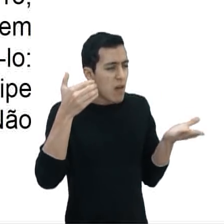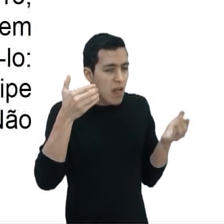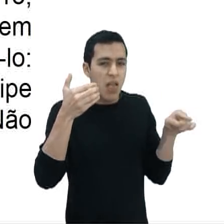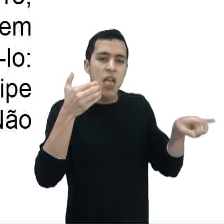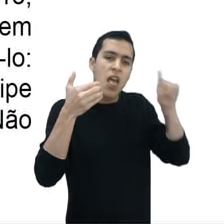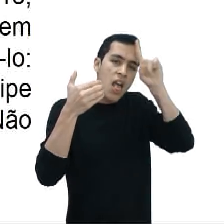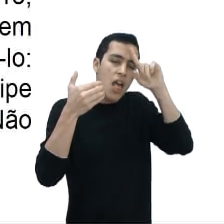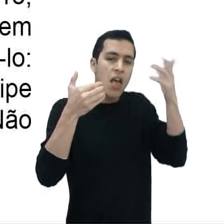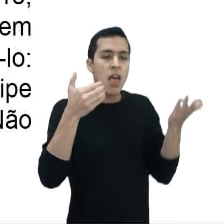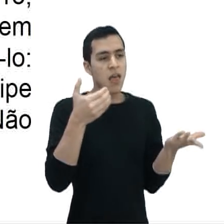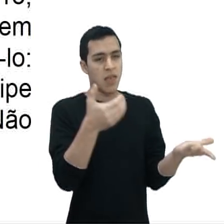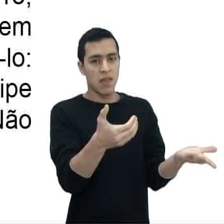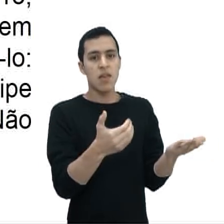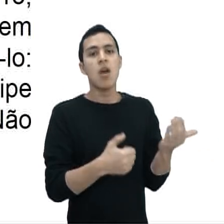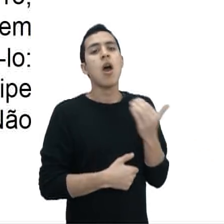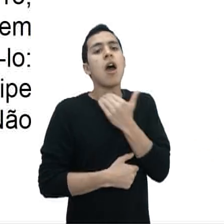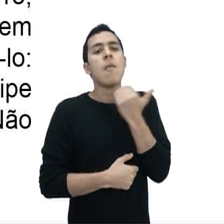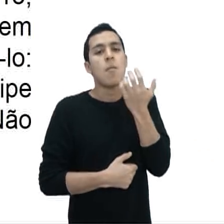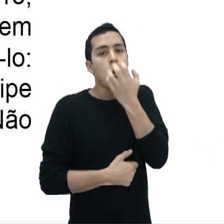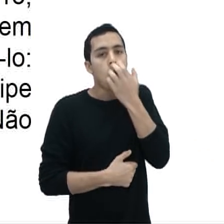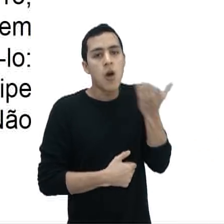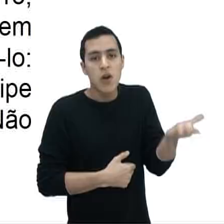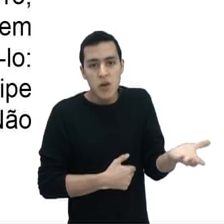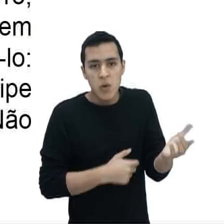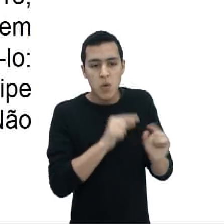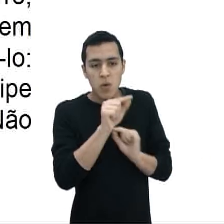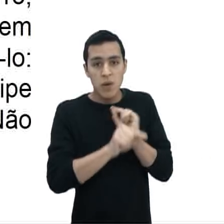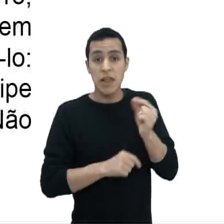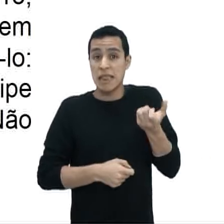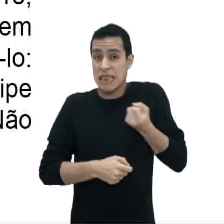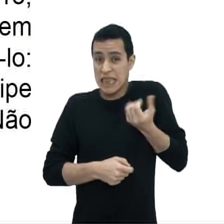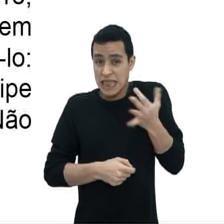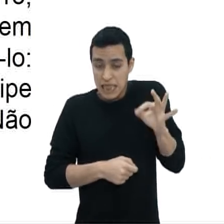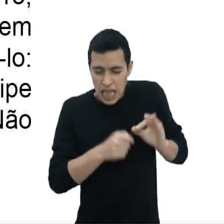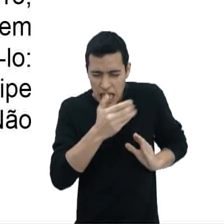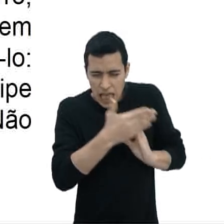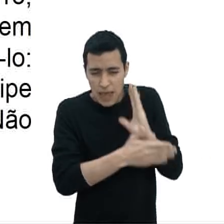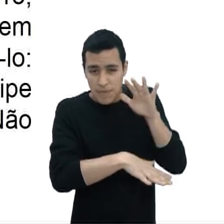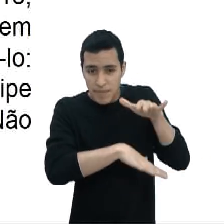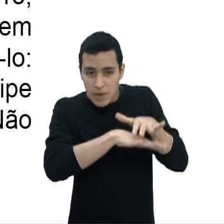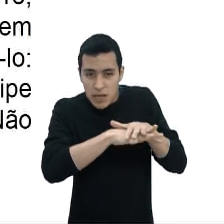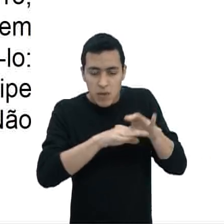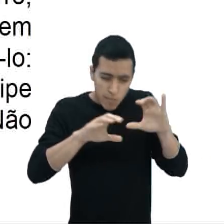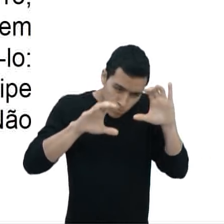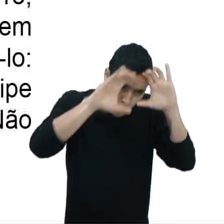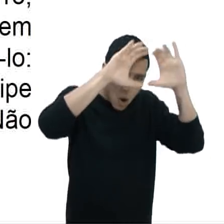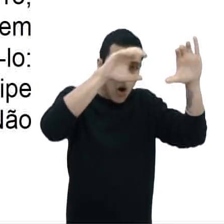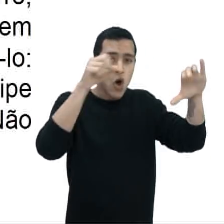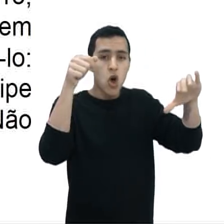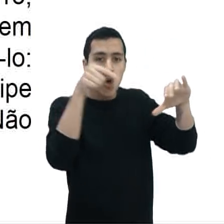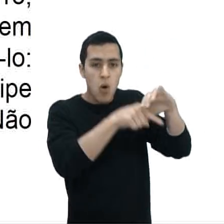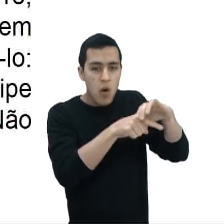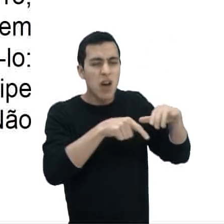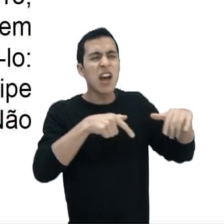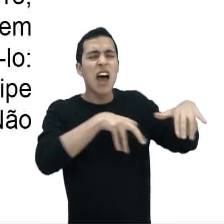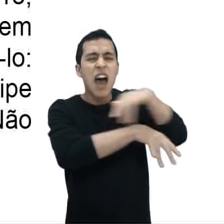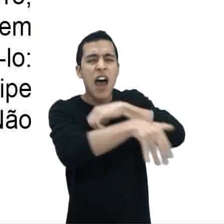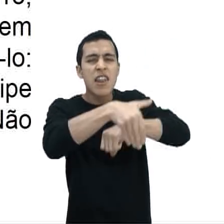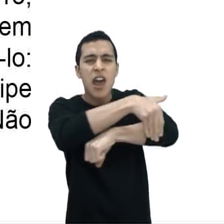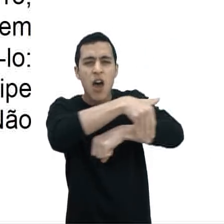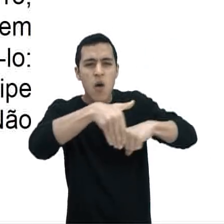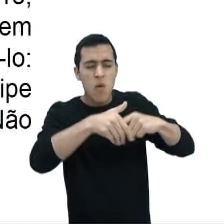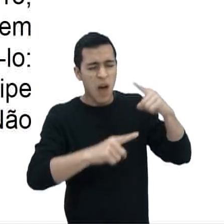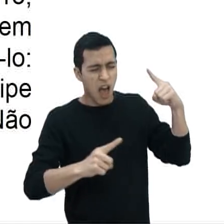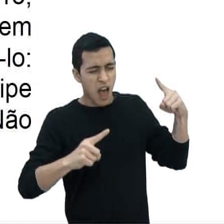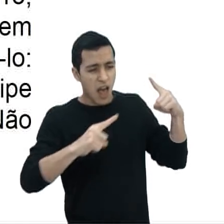havia inventado morte do cachorro, nota 10 em matemática, gol de cabeça em campeonato de rua. A